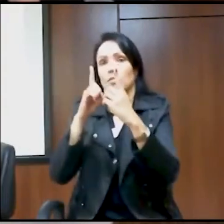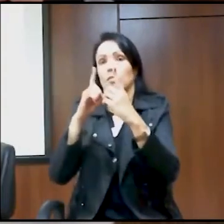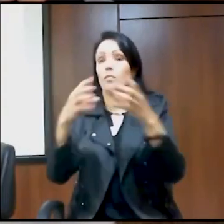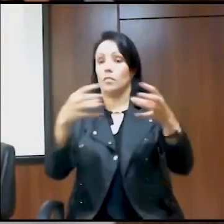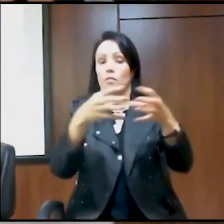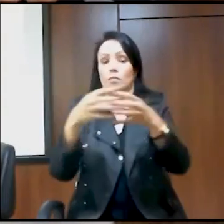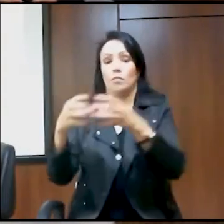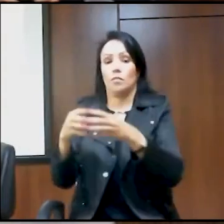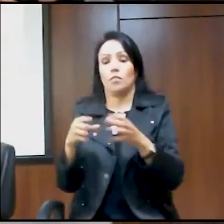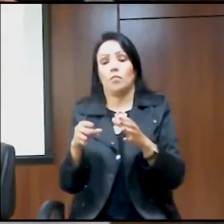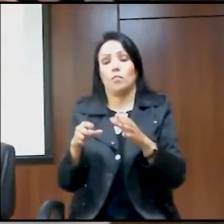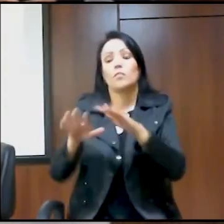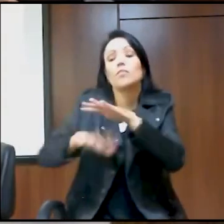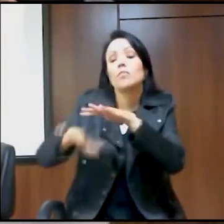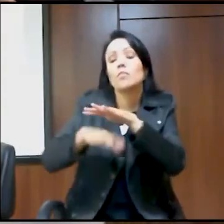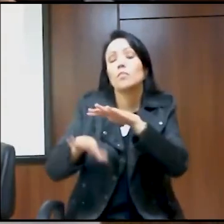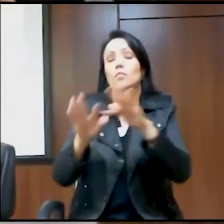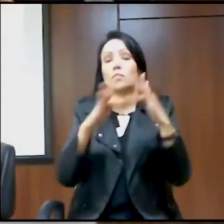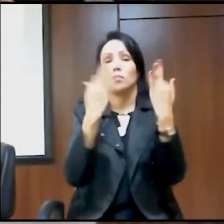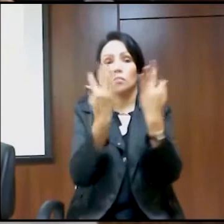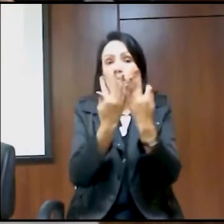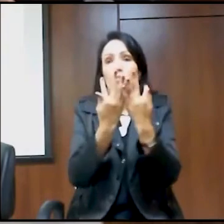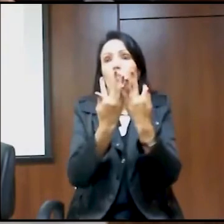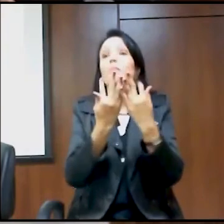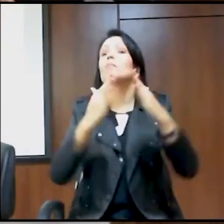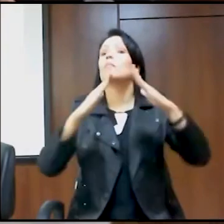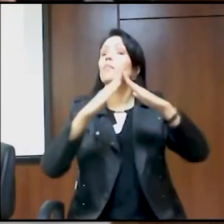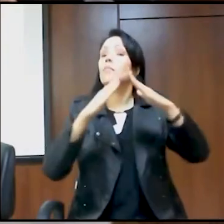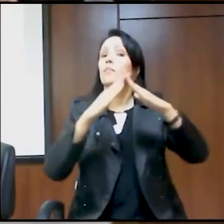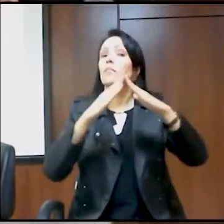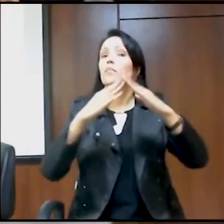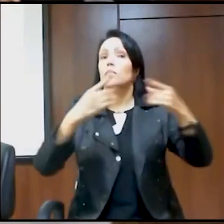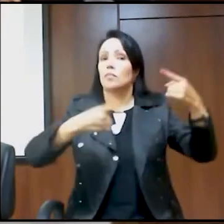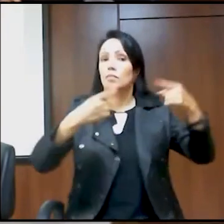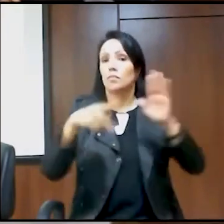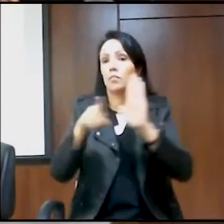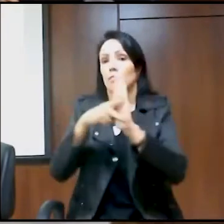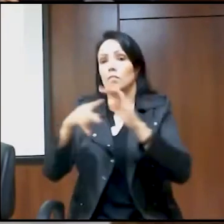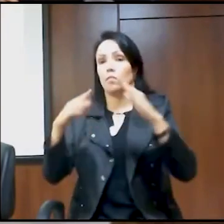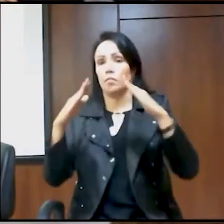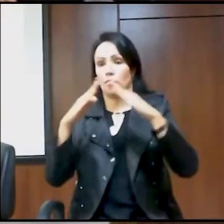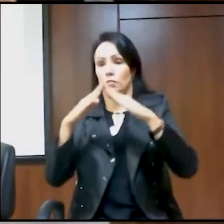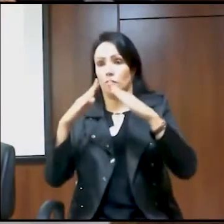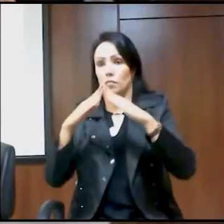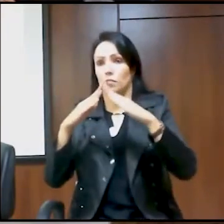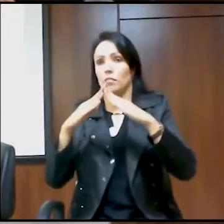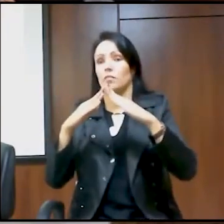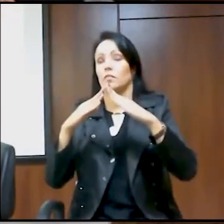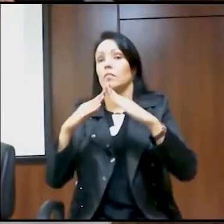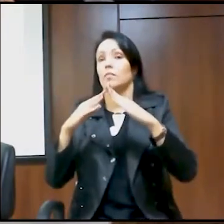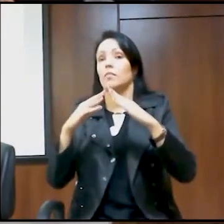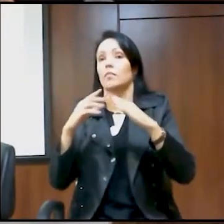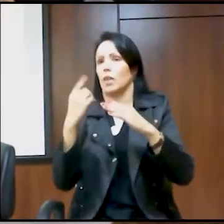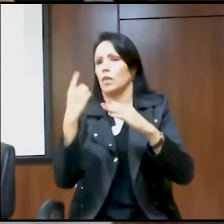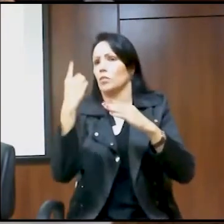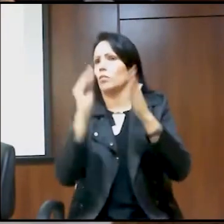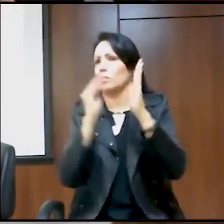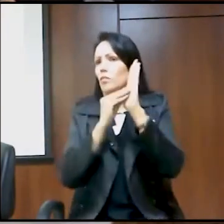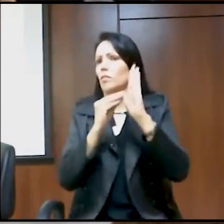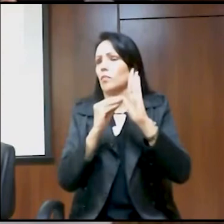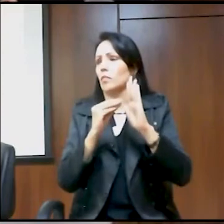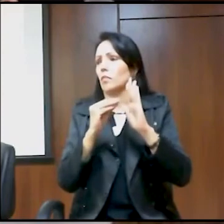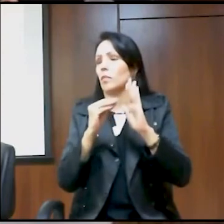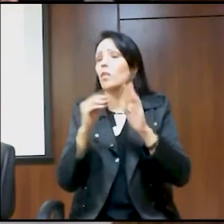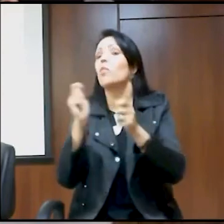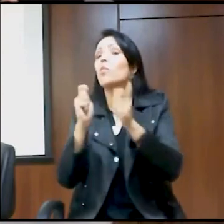grupos vulneráveis e para as famílias que demandam unidade habitacional e política habitacional na cidade. Só colocando mais uma questão que é em relação à questão